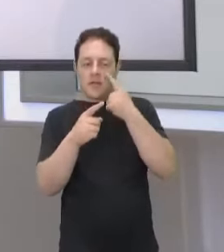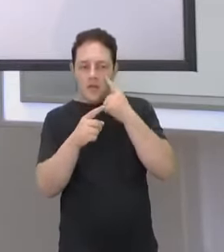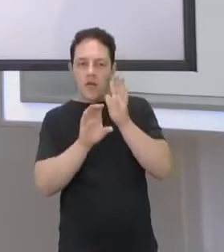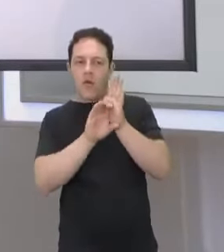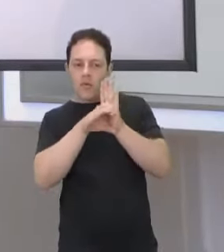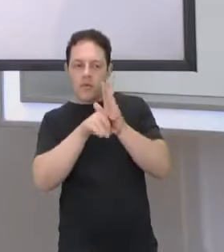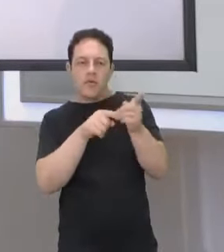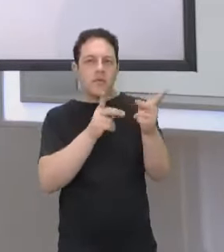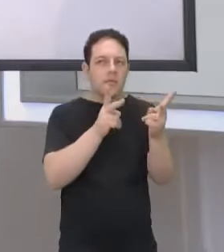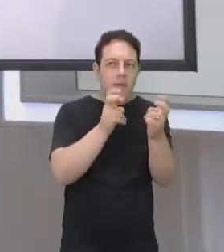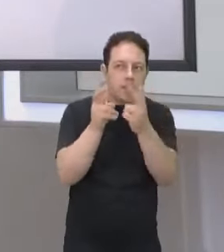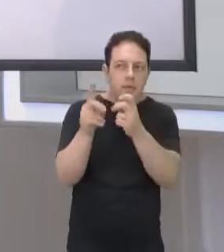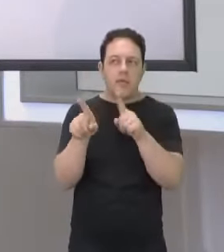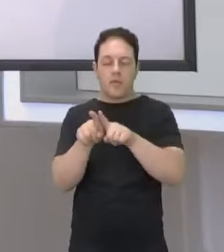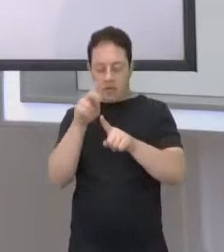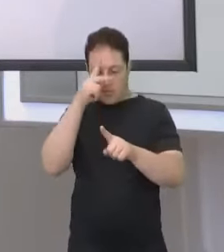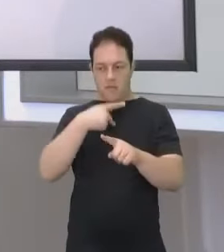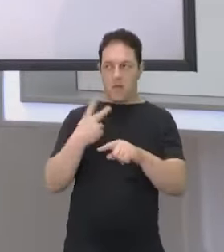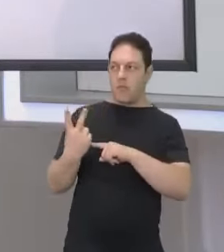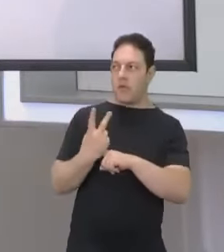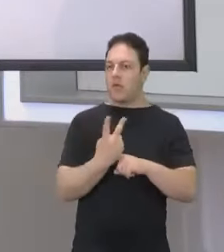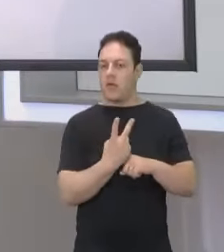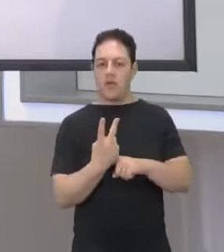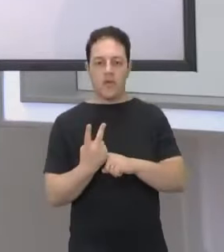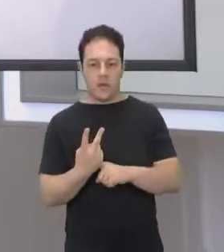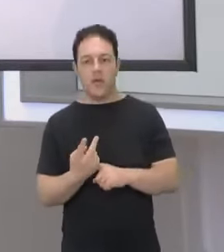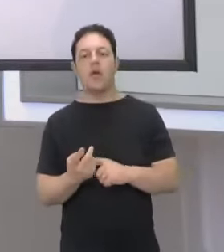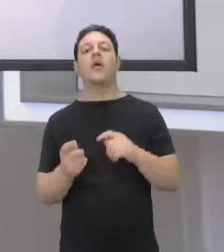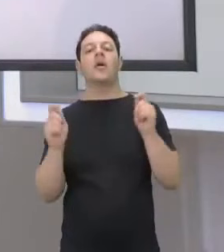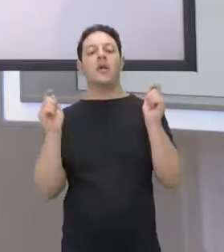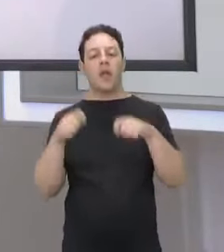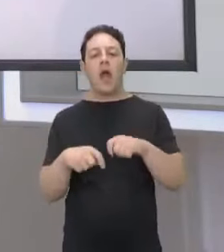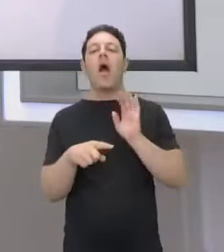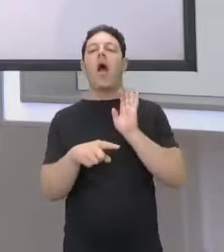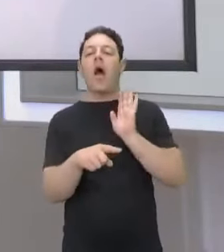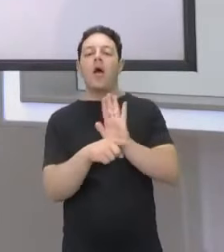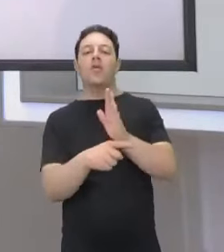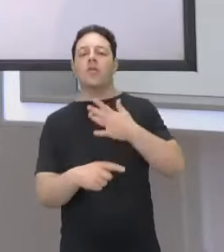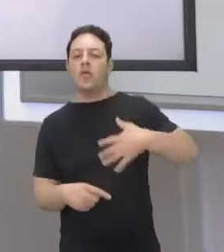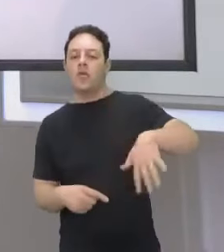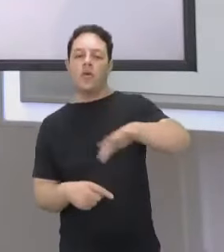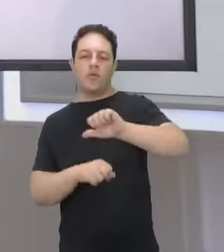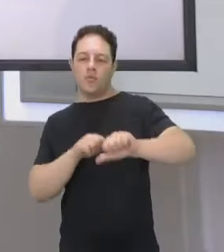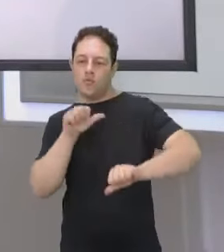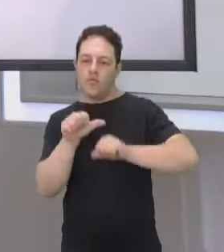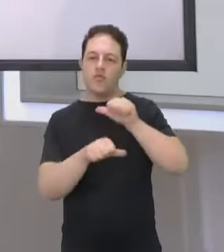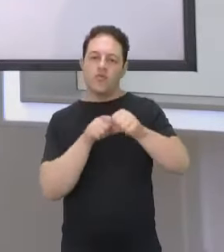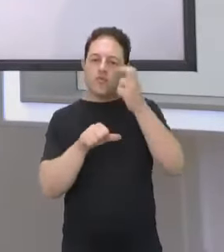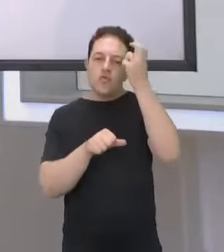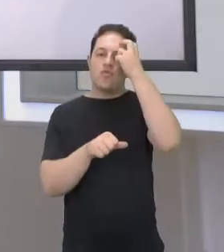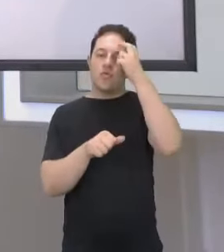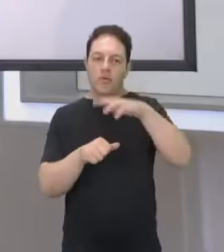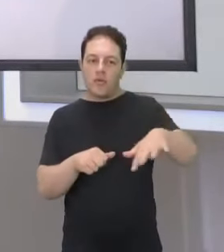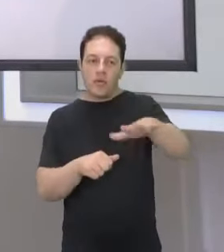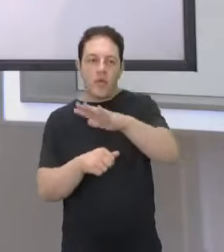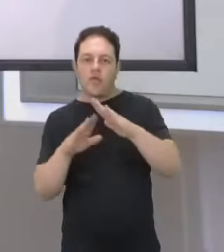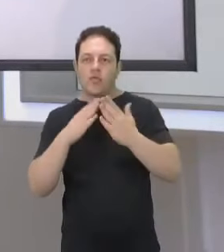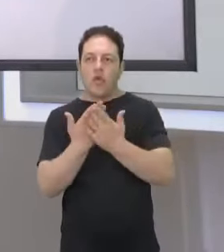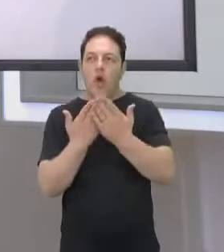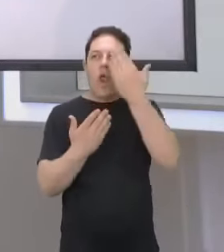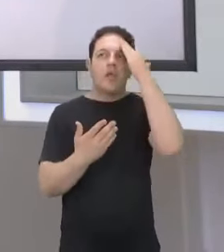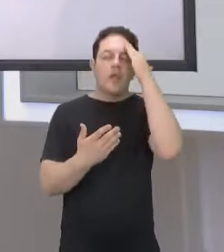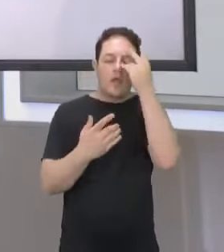de percepção e autoproteção. E assim é possível que nós promovamos uma mudança cultural da comunidade